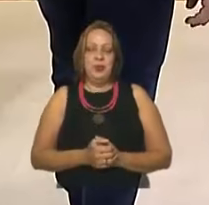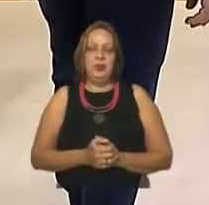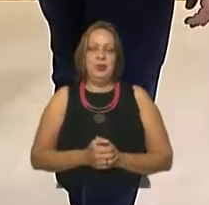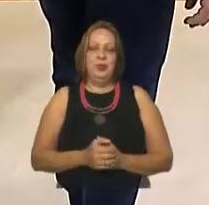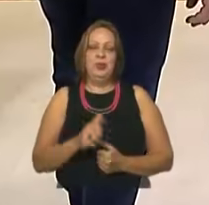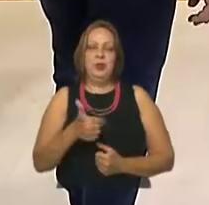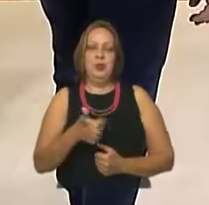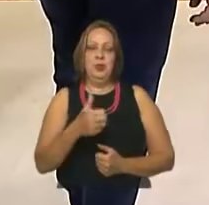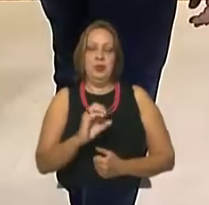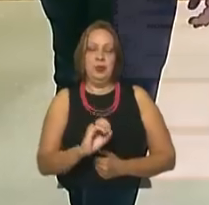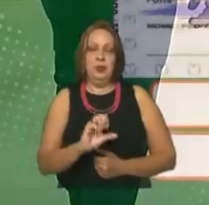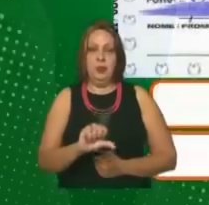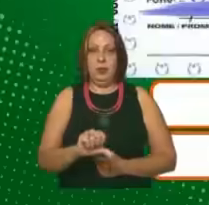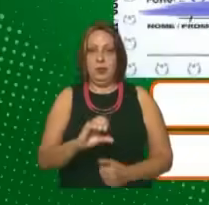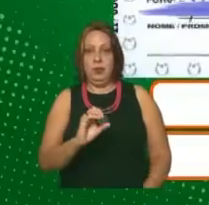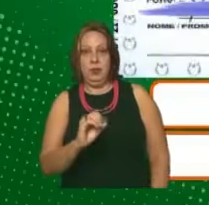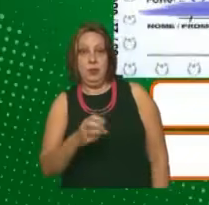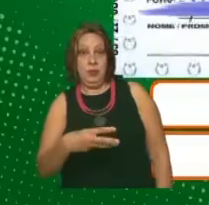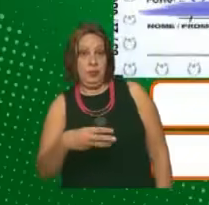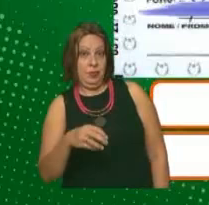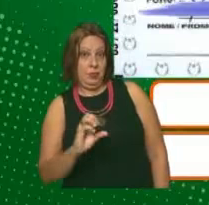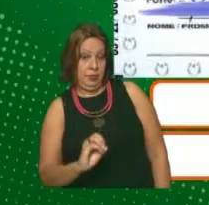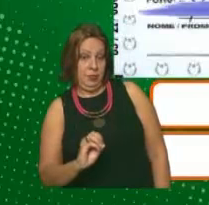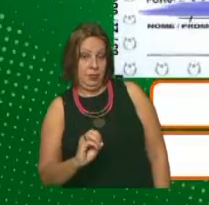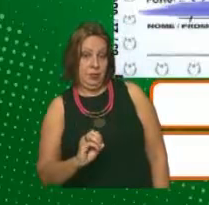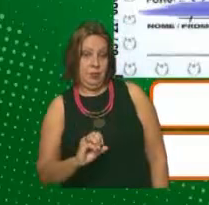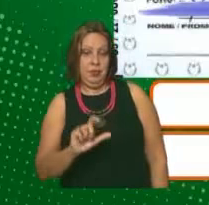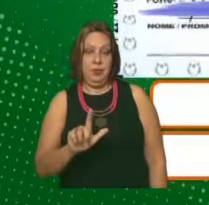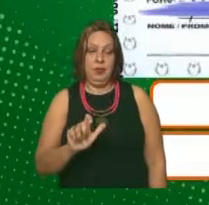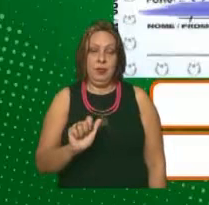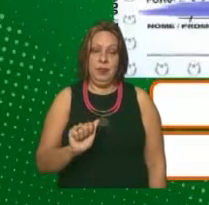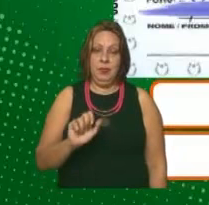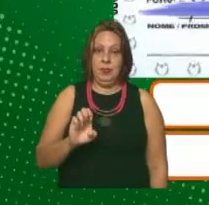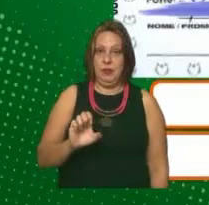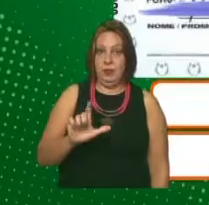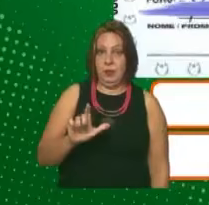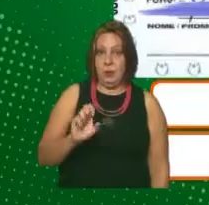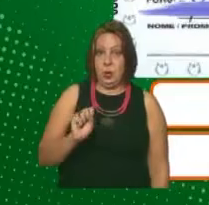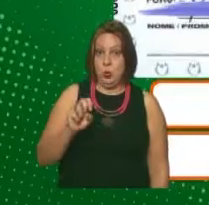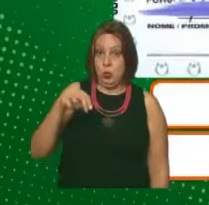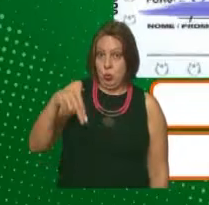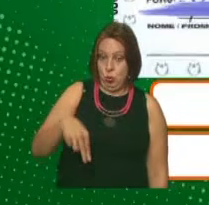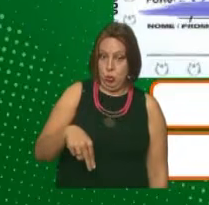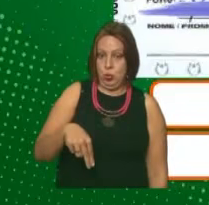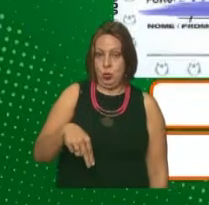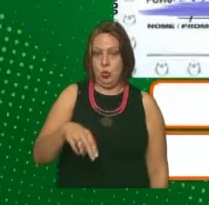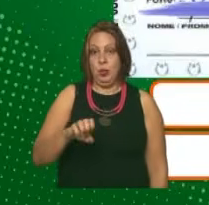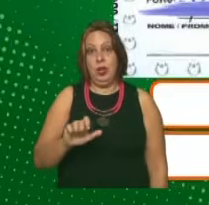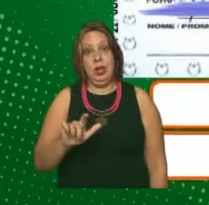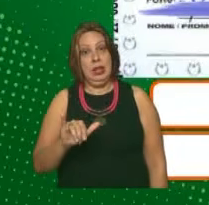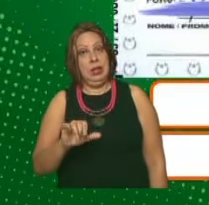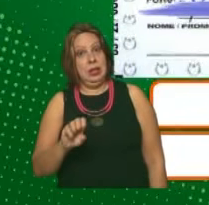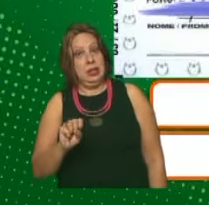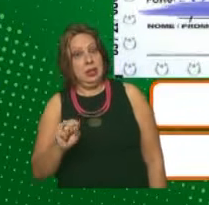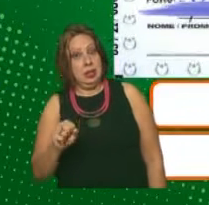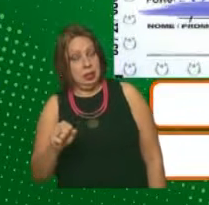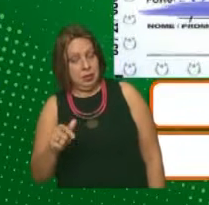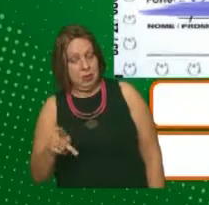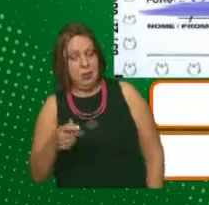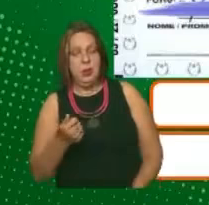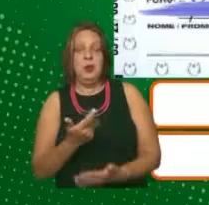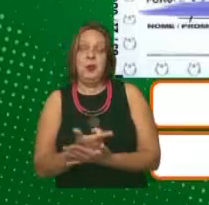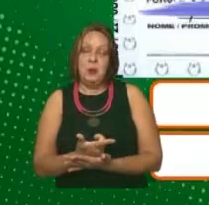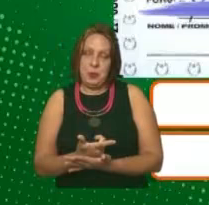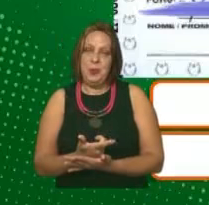título 109030, Laelson Elias dos Santos. Olha só, adquiriu com pipoquinha,